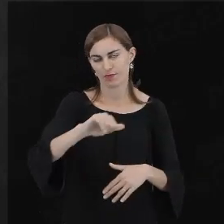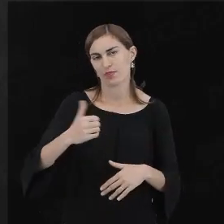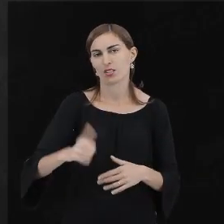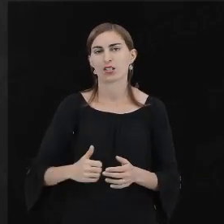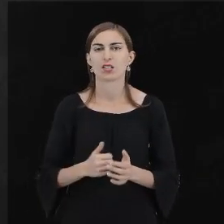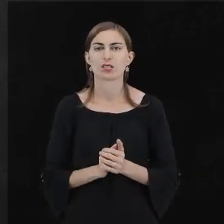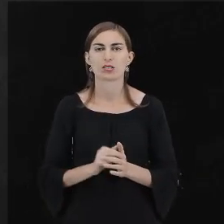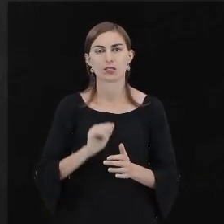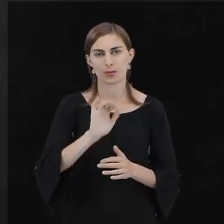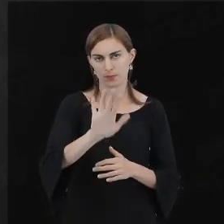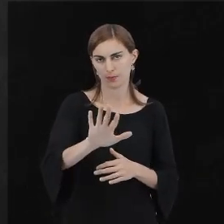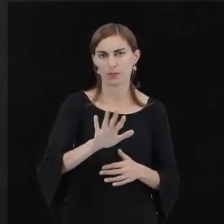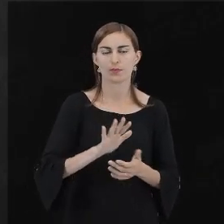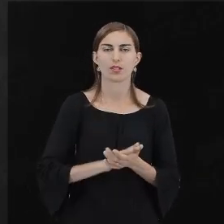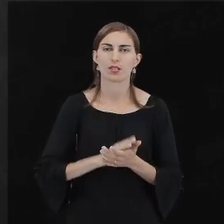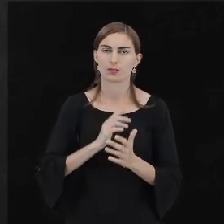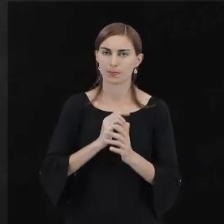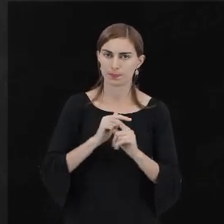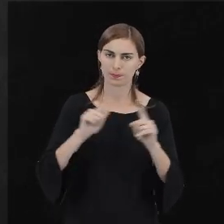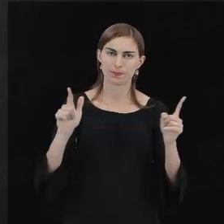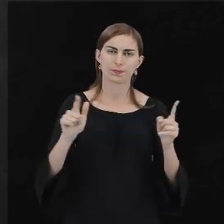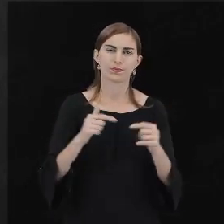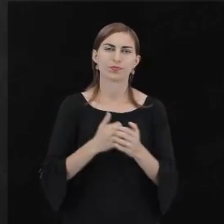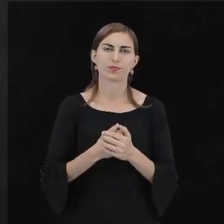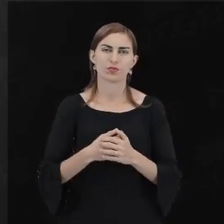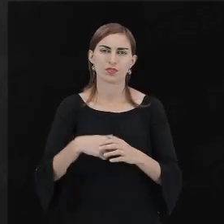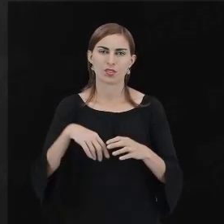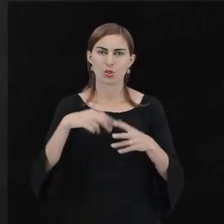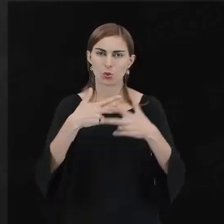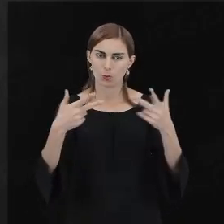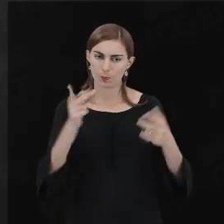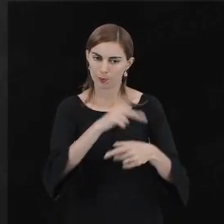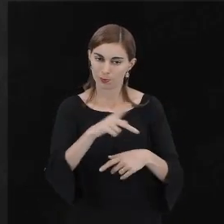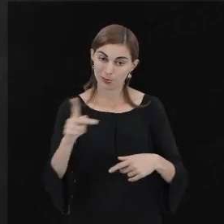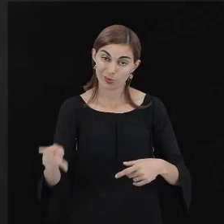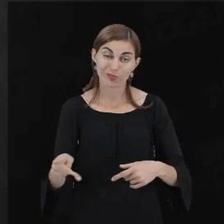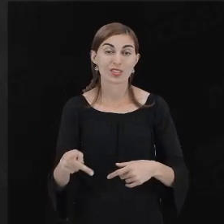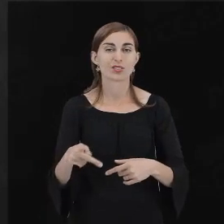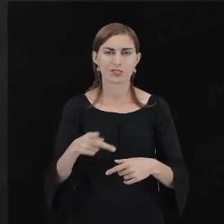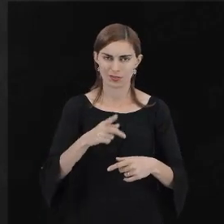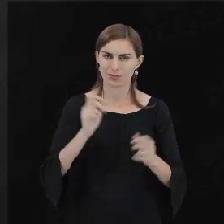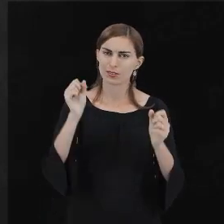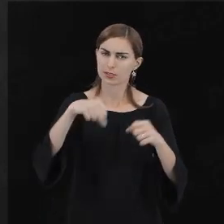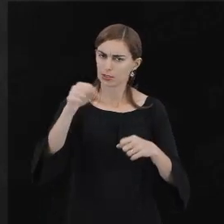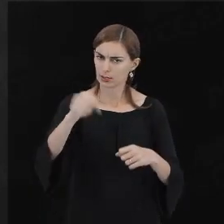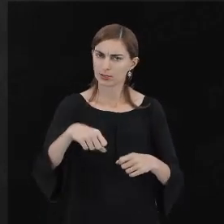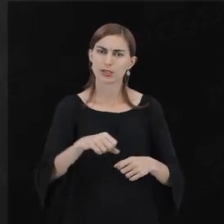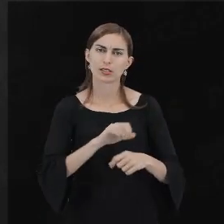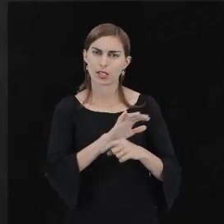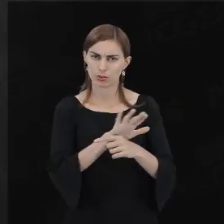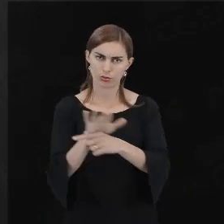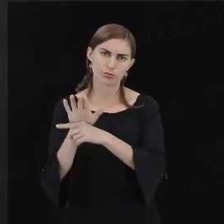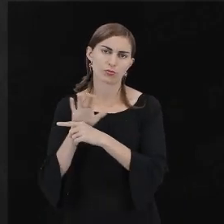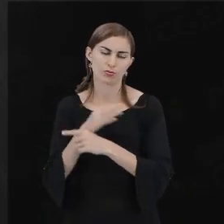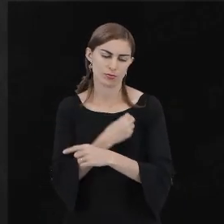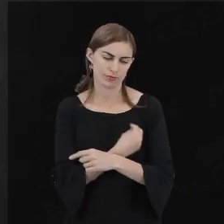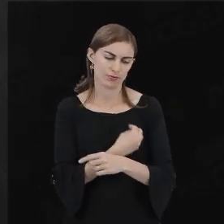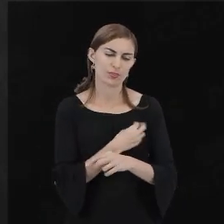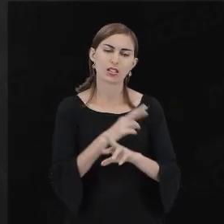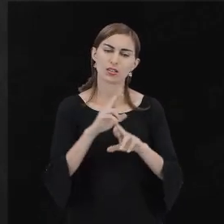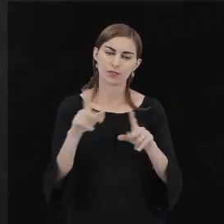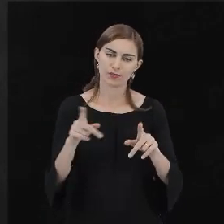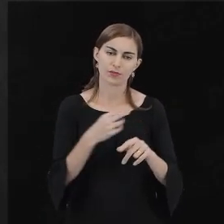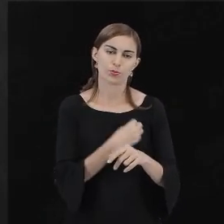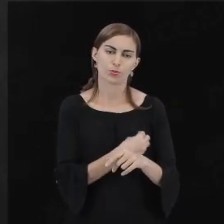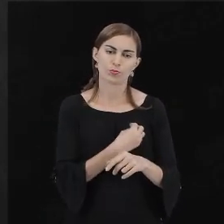né? Mas, para além dessas prescrições oficiais, os professores fazem sim a diferença na vida de crianças e jovens, para além desses